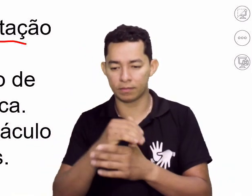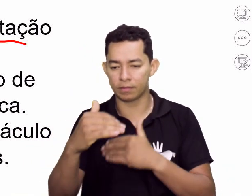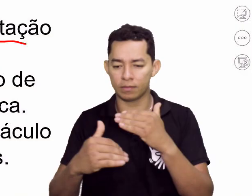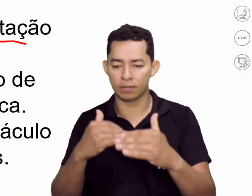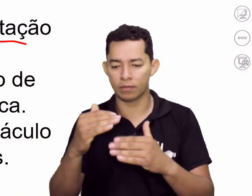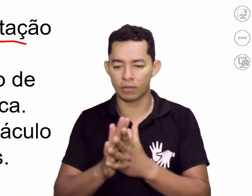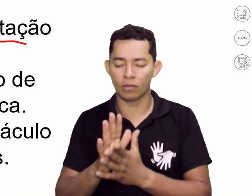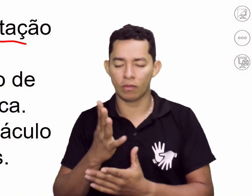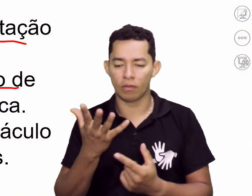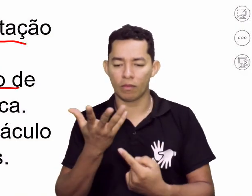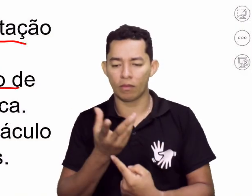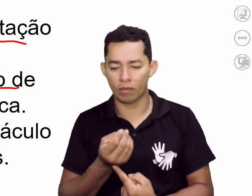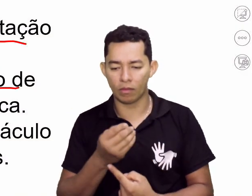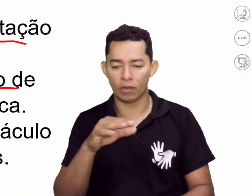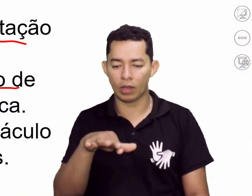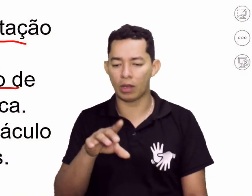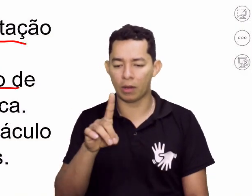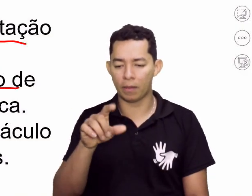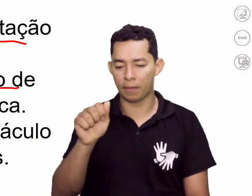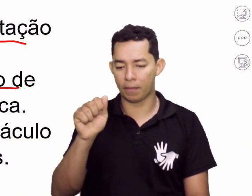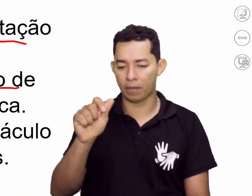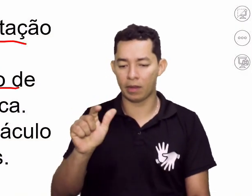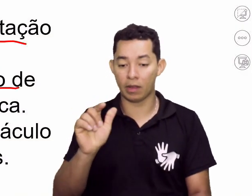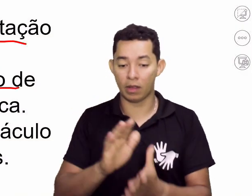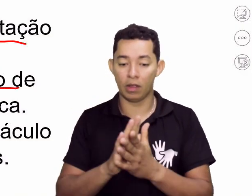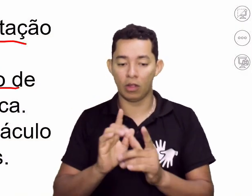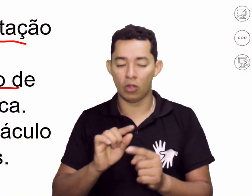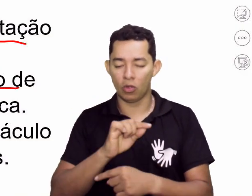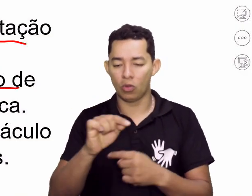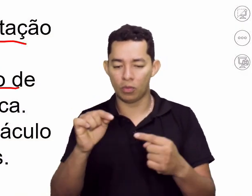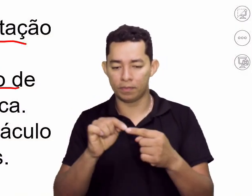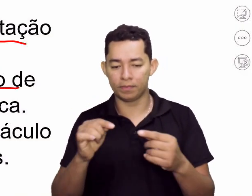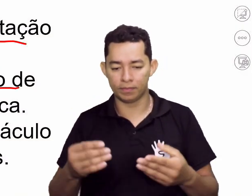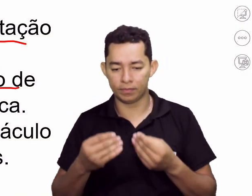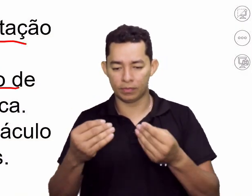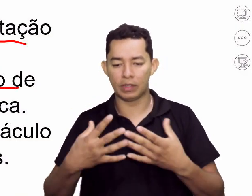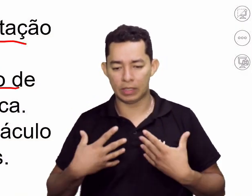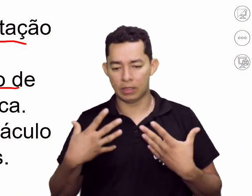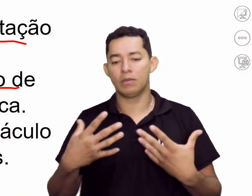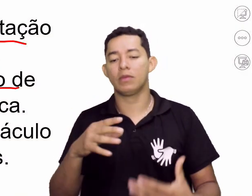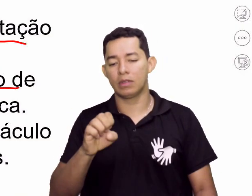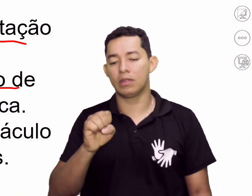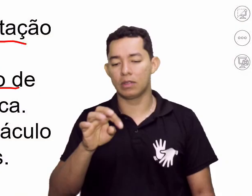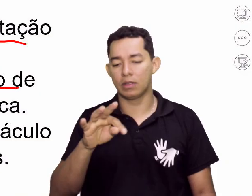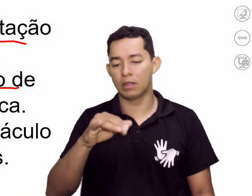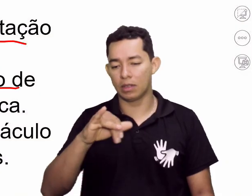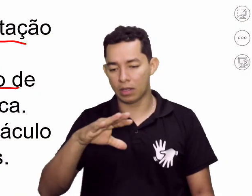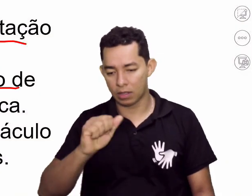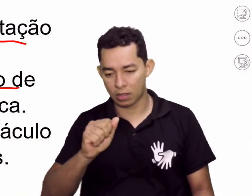Produzir uma arte multimodal com o intuito de ampliar as possibilidades de expressão estética.